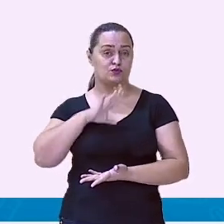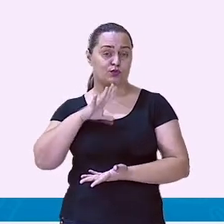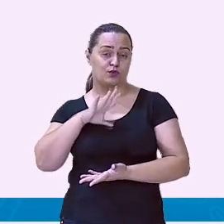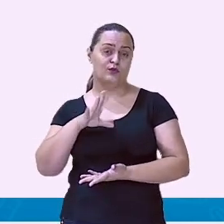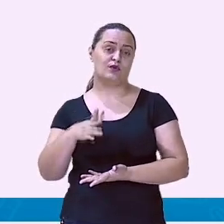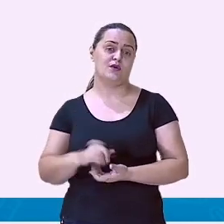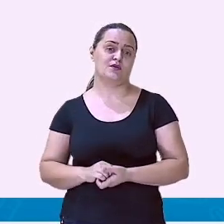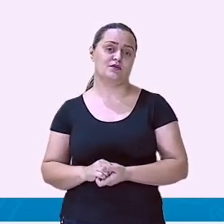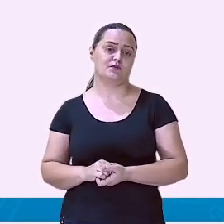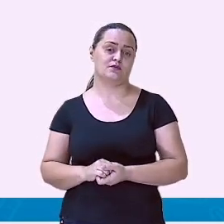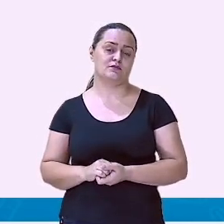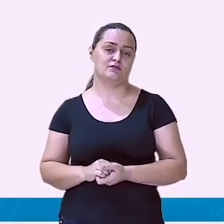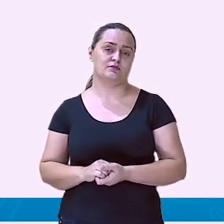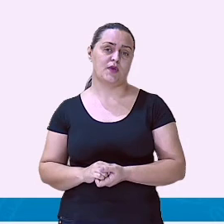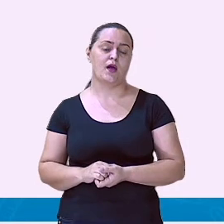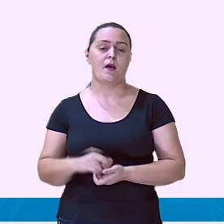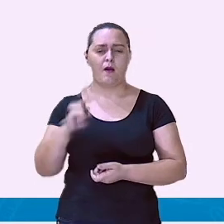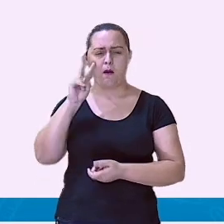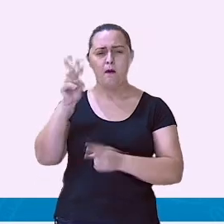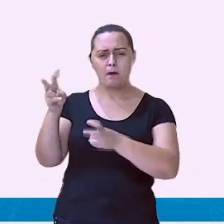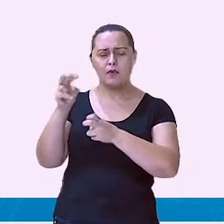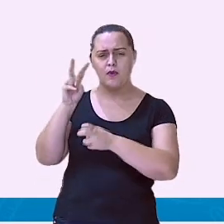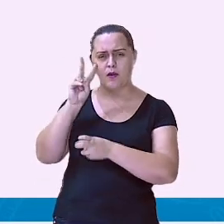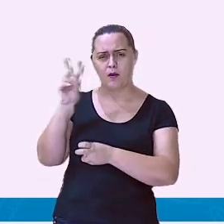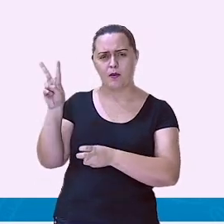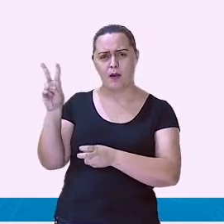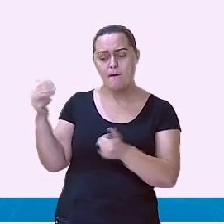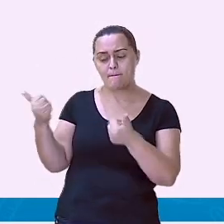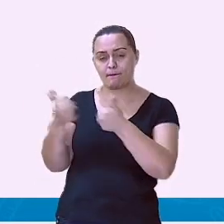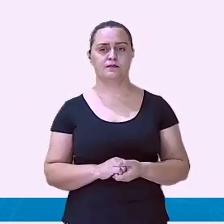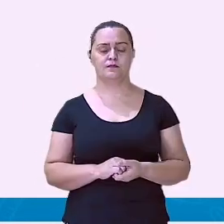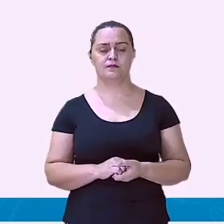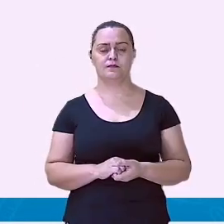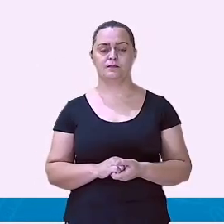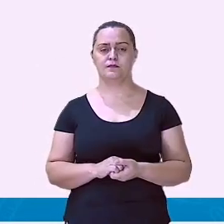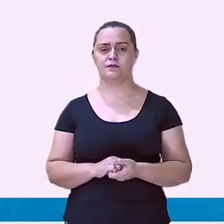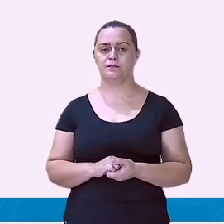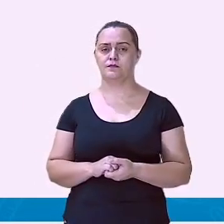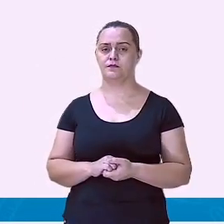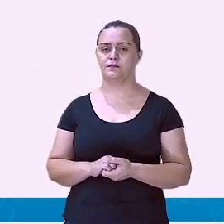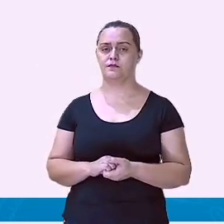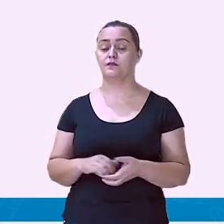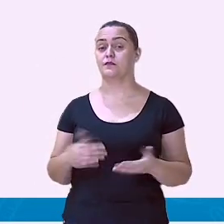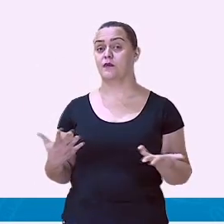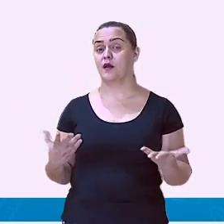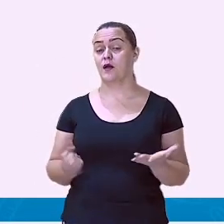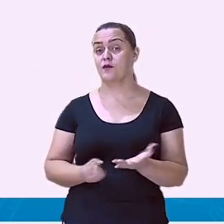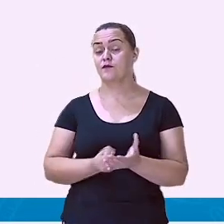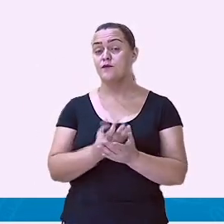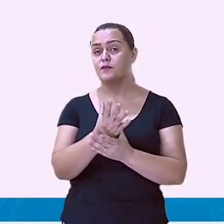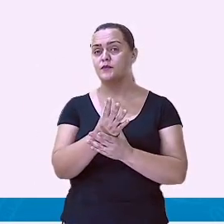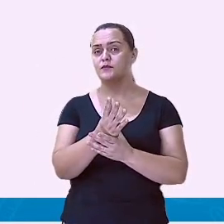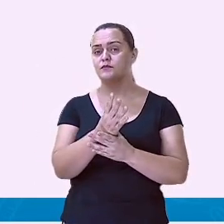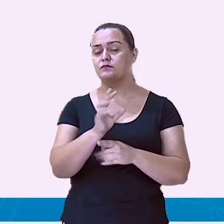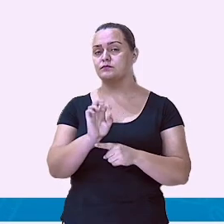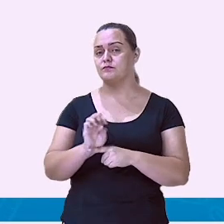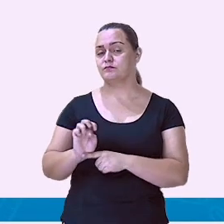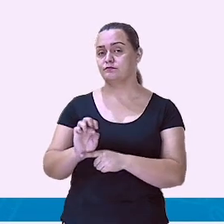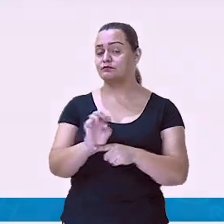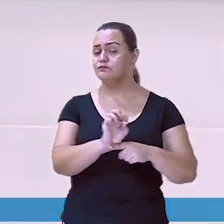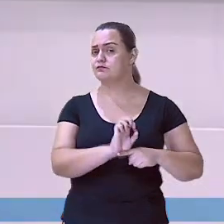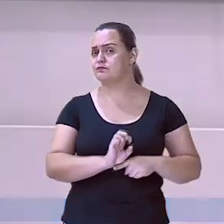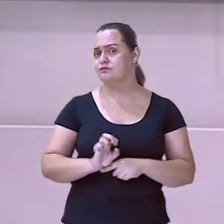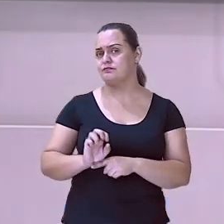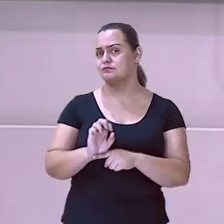no litoral, mas eles estavam adentrando e formando. E a formação dos estados? Calma,